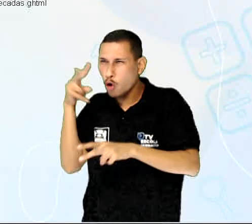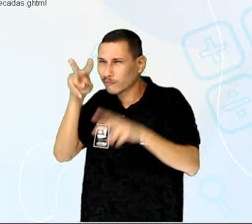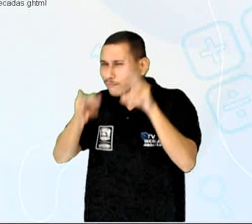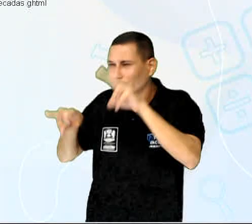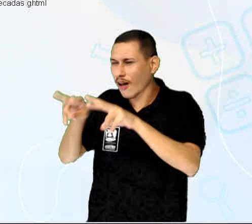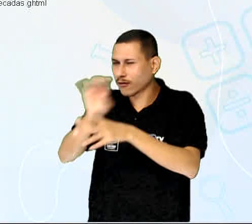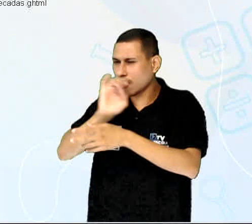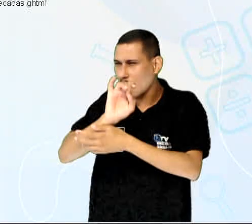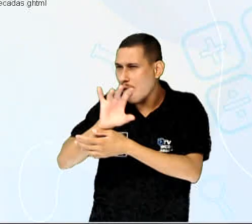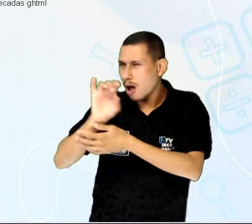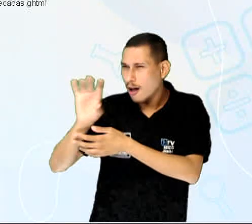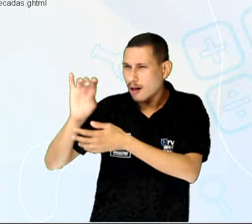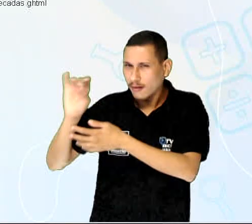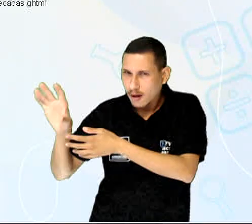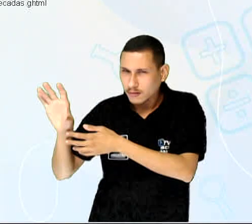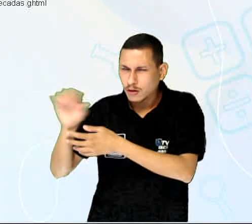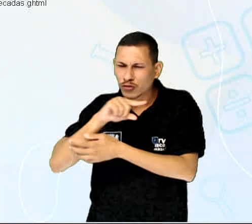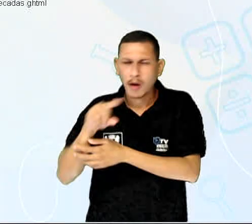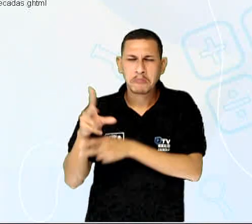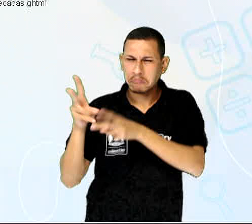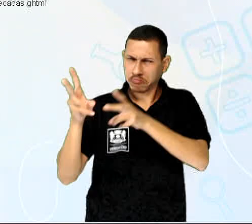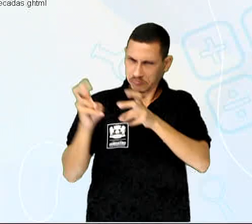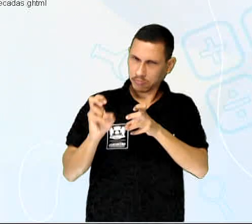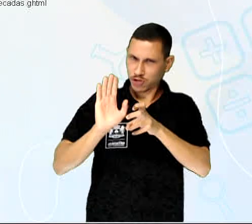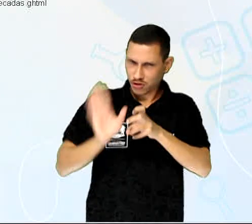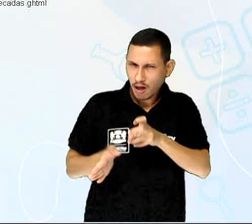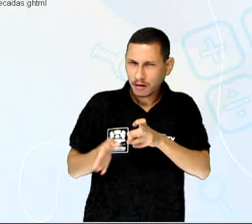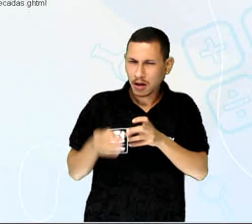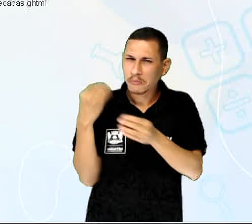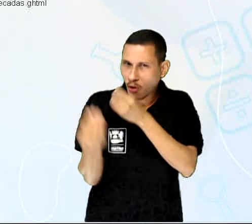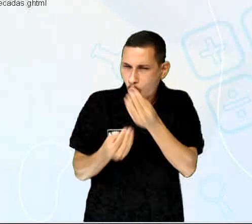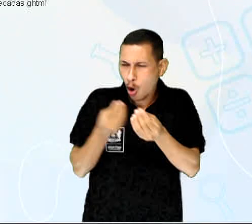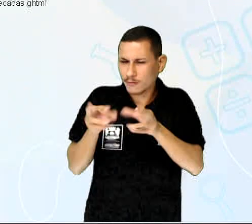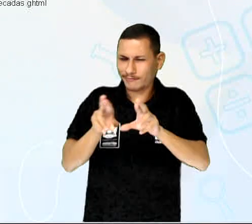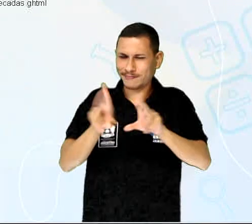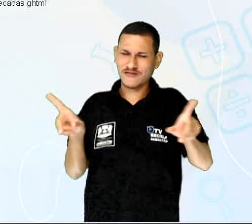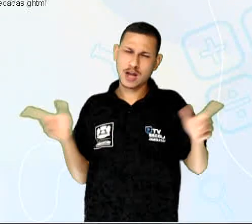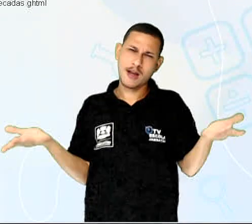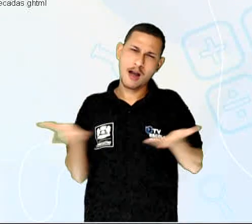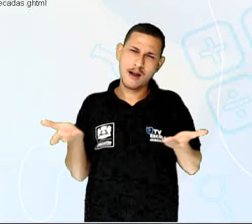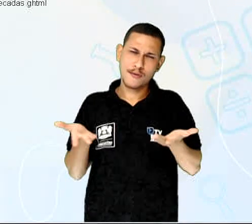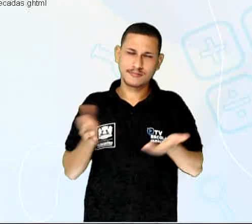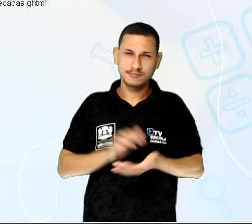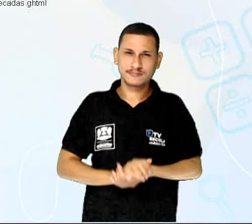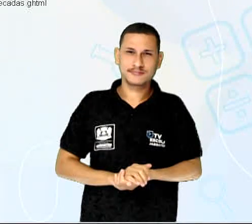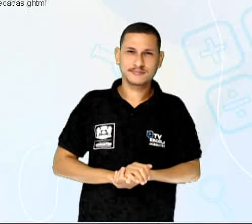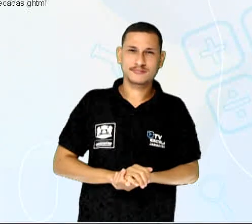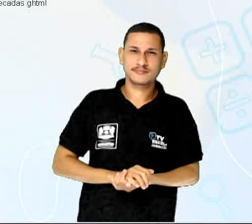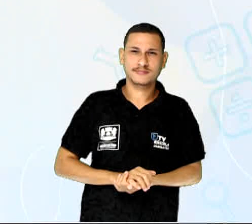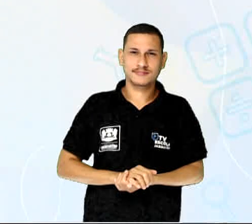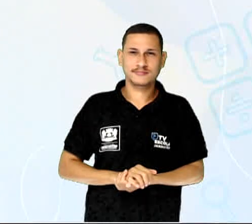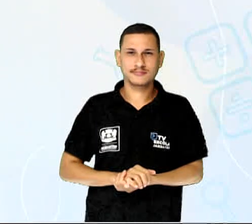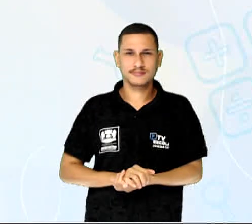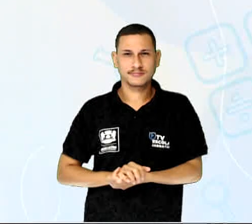um deles. Vocês já viram? Olha como eles são diferentes do que nós temos hoje.